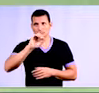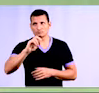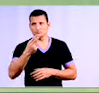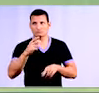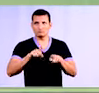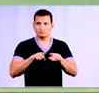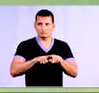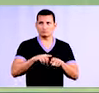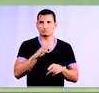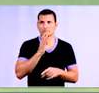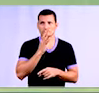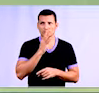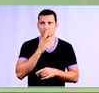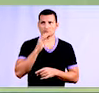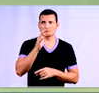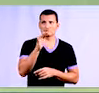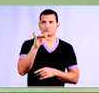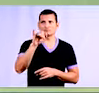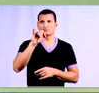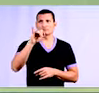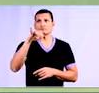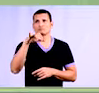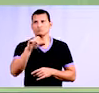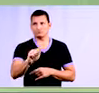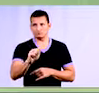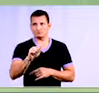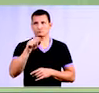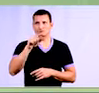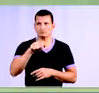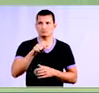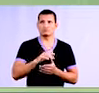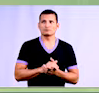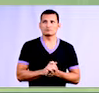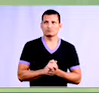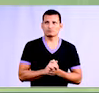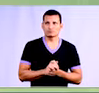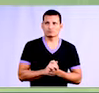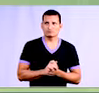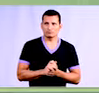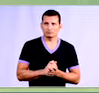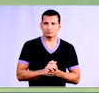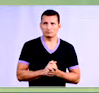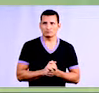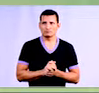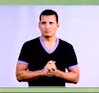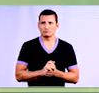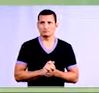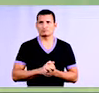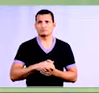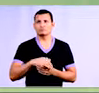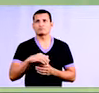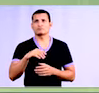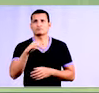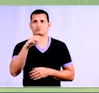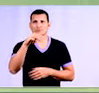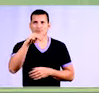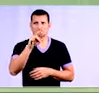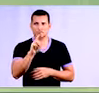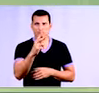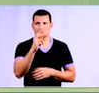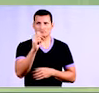conhecida como memória física, é um módulo do hardware, composto